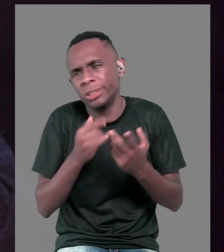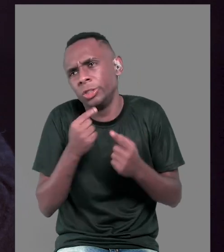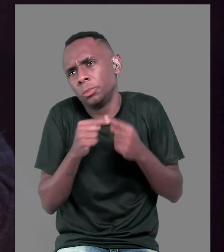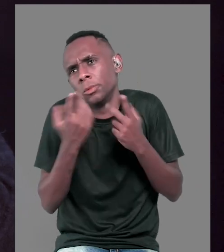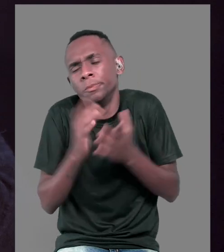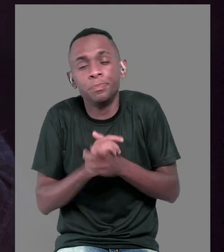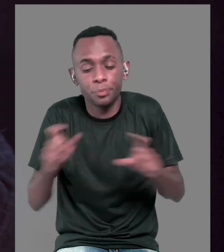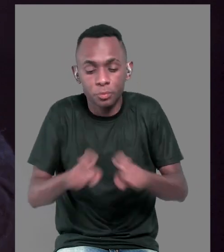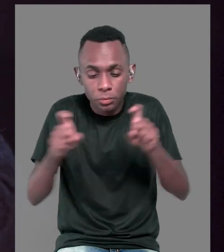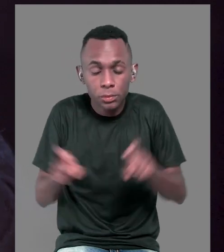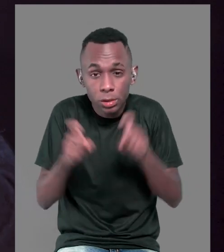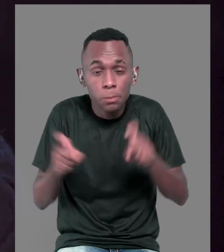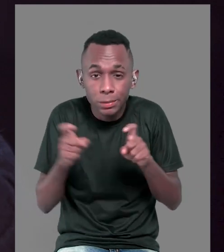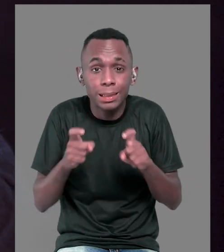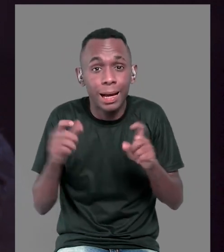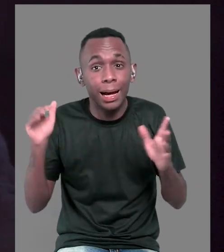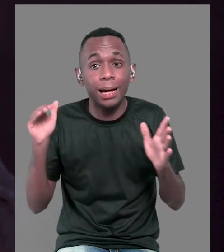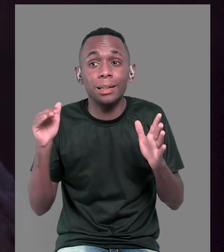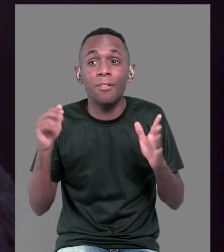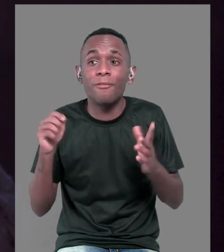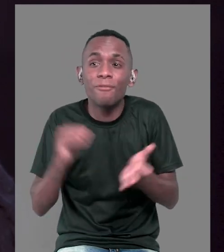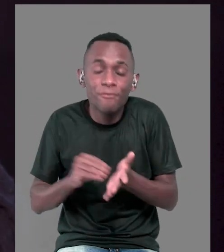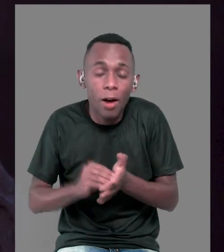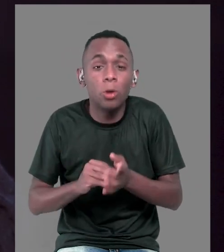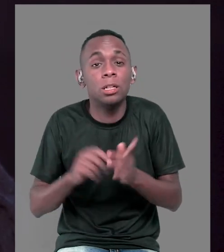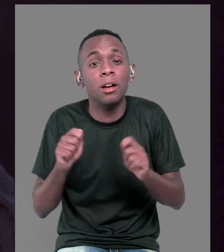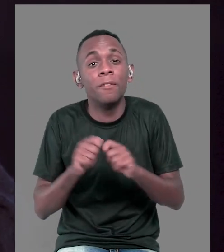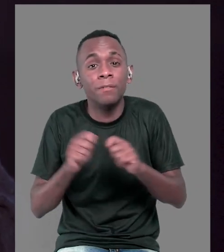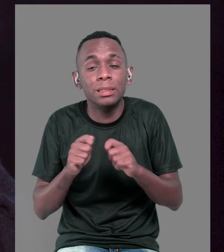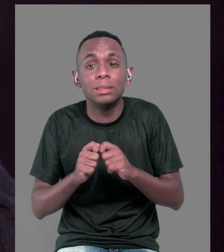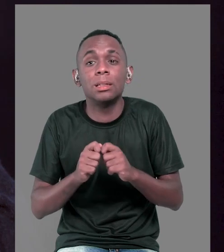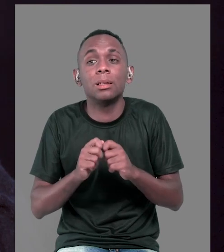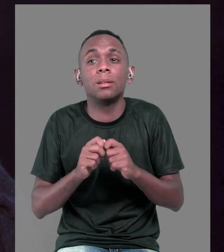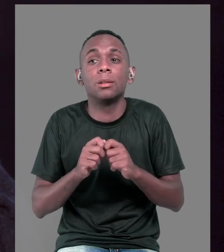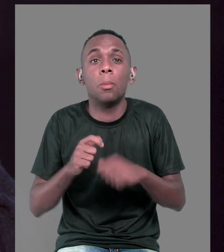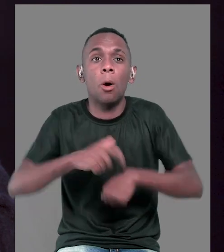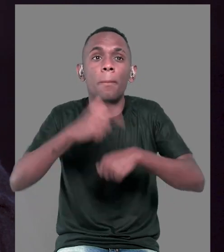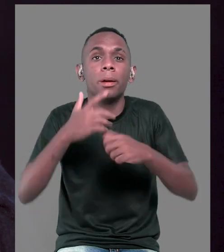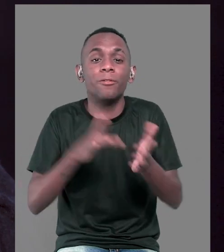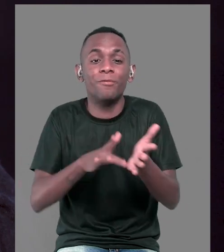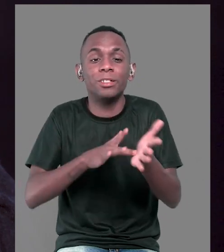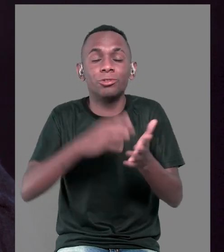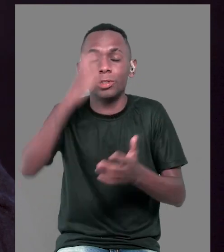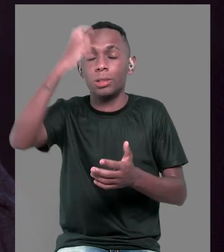computadores ainda não fazem quando se trata de simular inteligência?